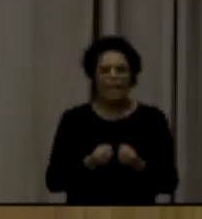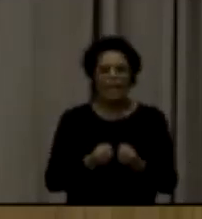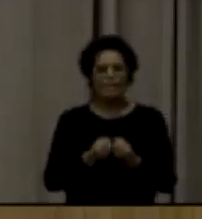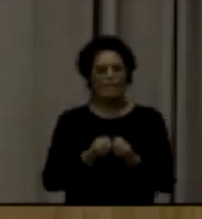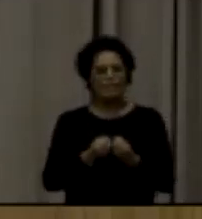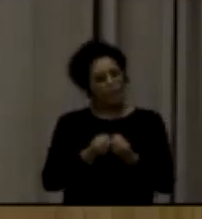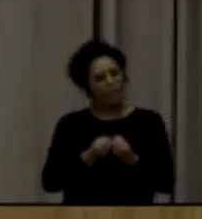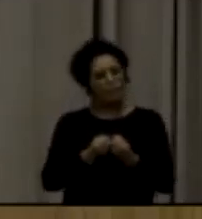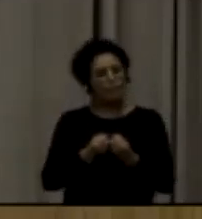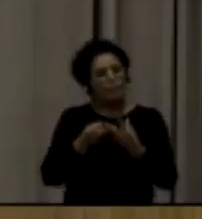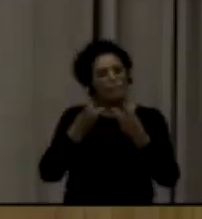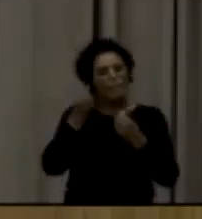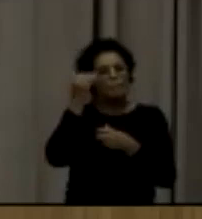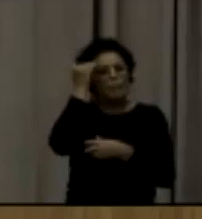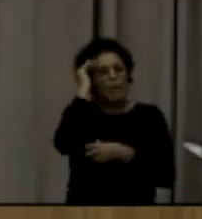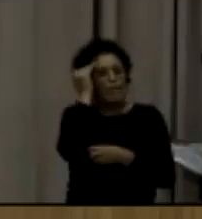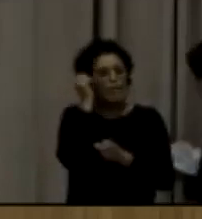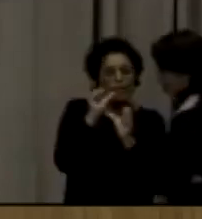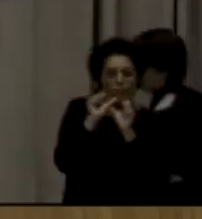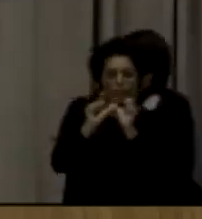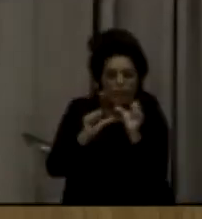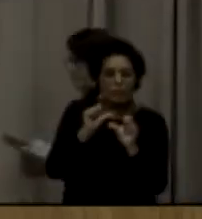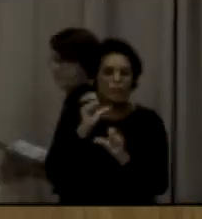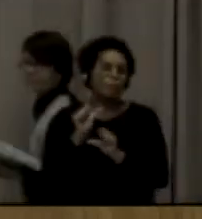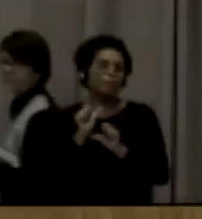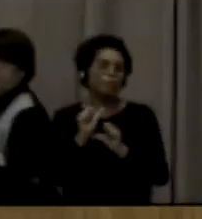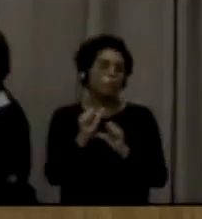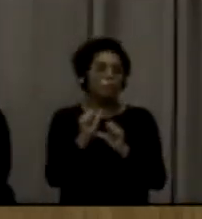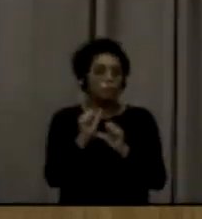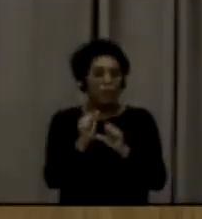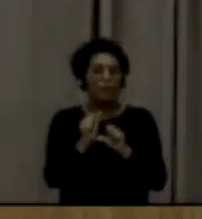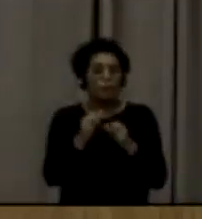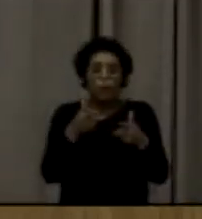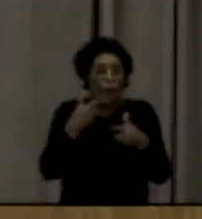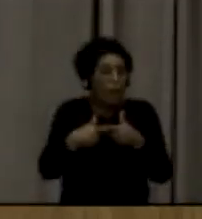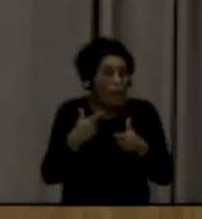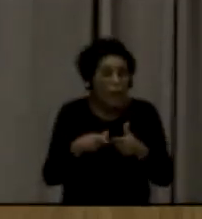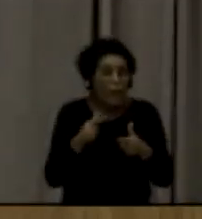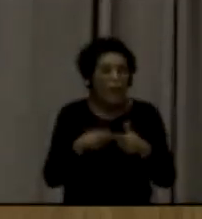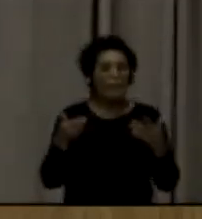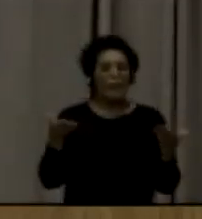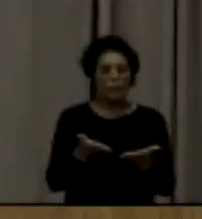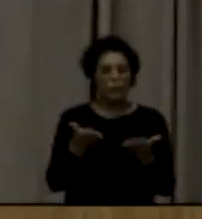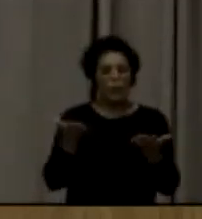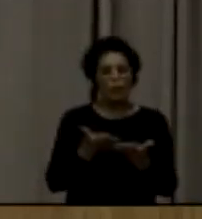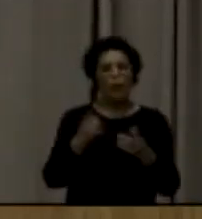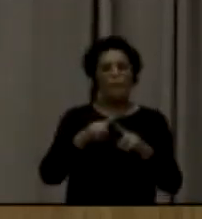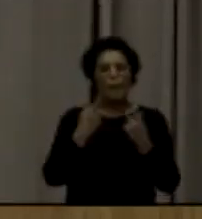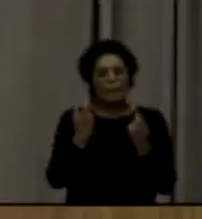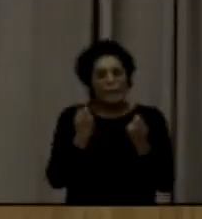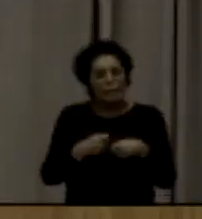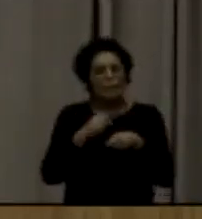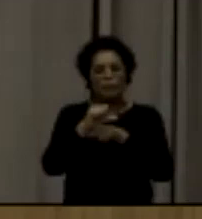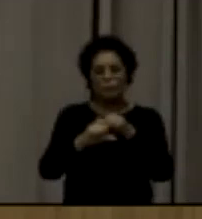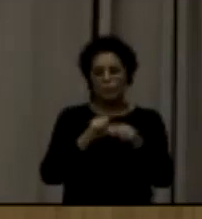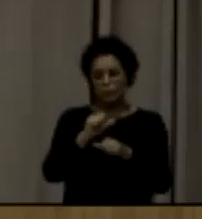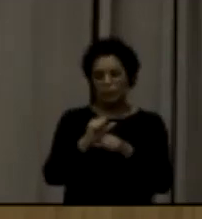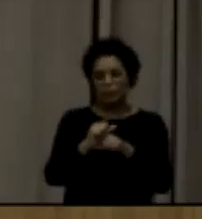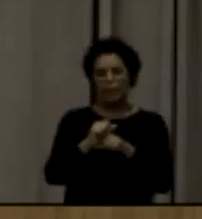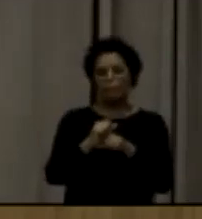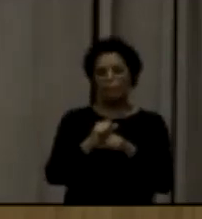para entender que as transformações, elas não são imediatamente os problemas que são diretos, mas que